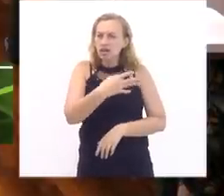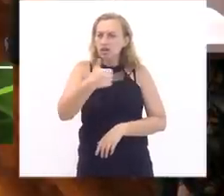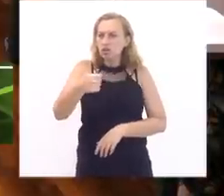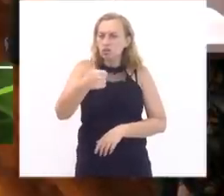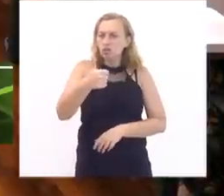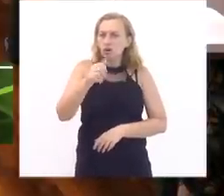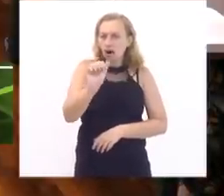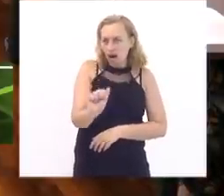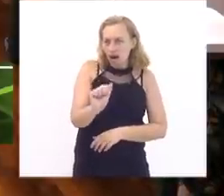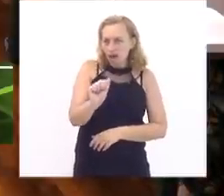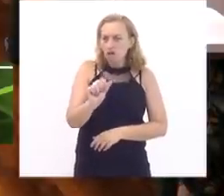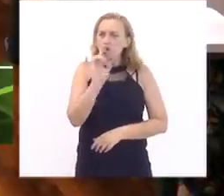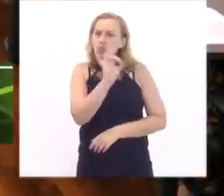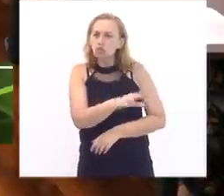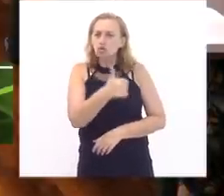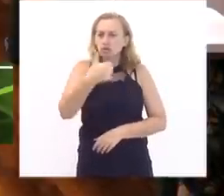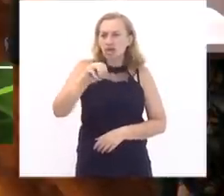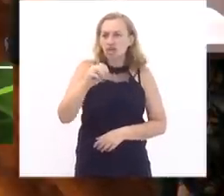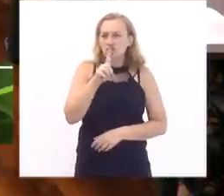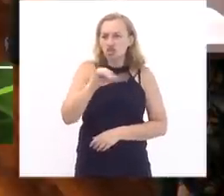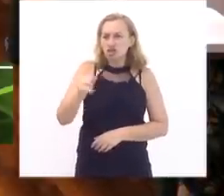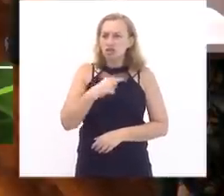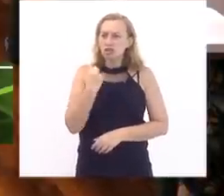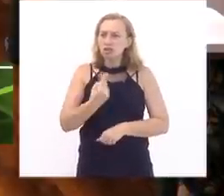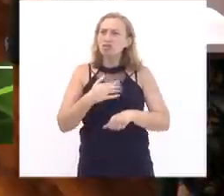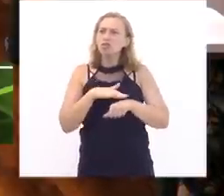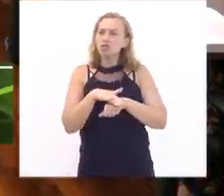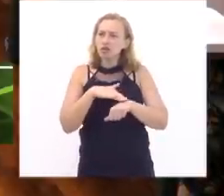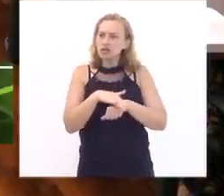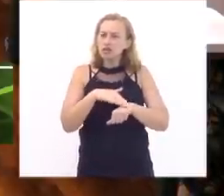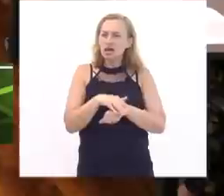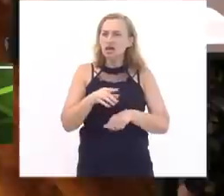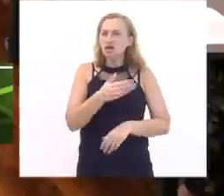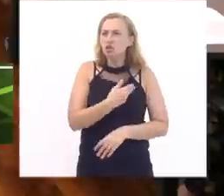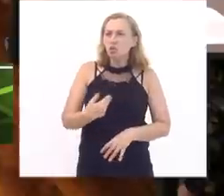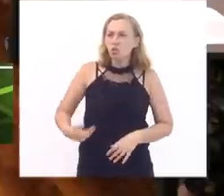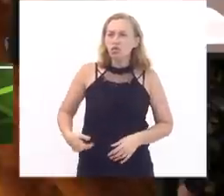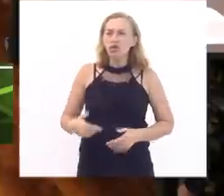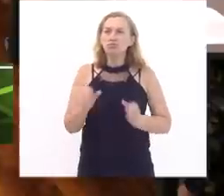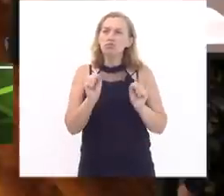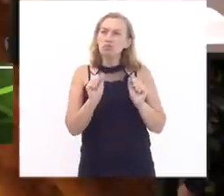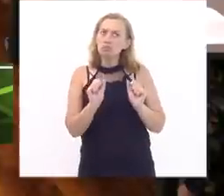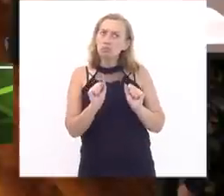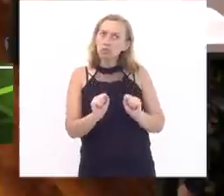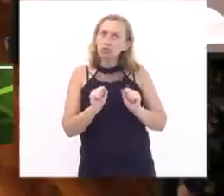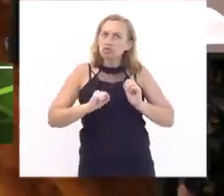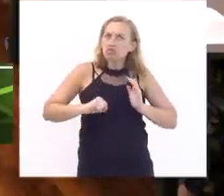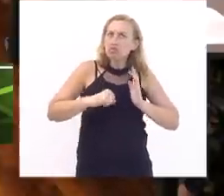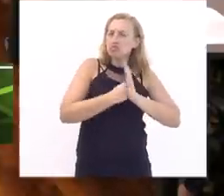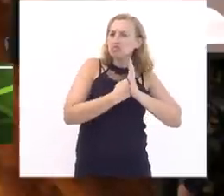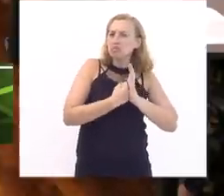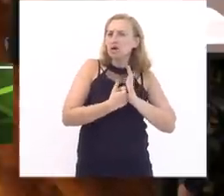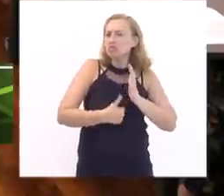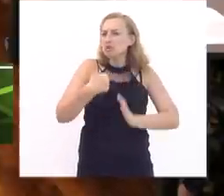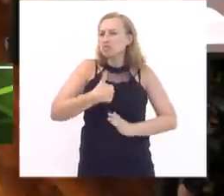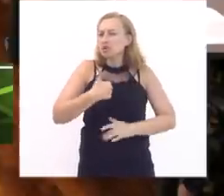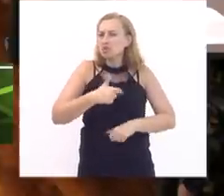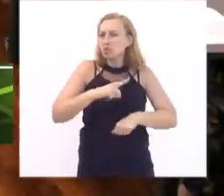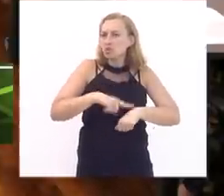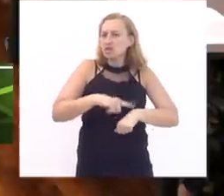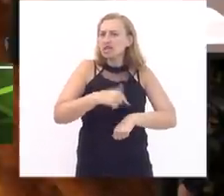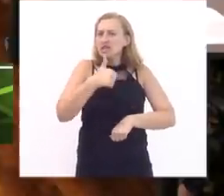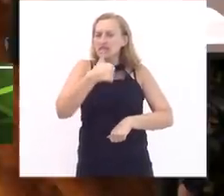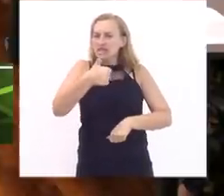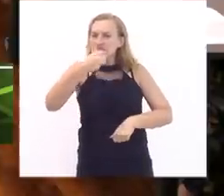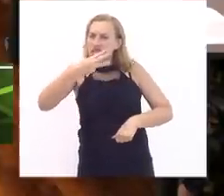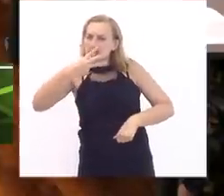tem falado nos últimos 10 dias e o governo identificou um possível impacto, no primeiro momento, de 130